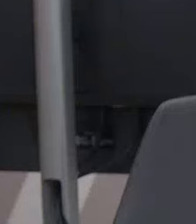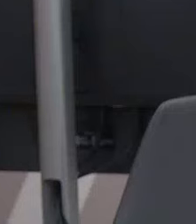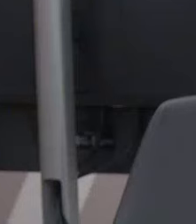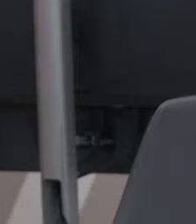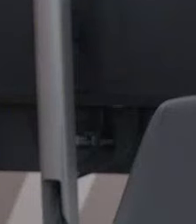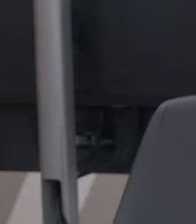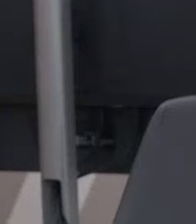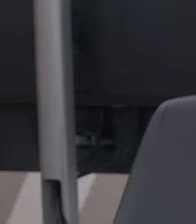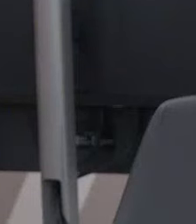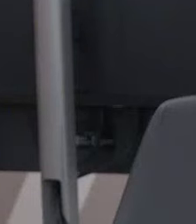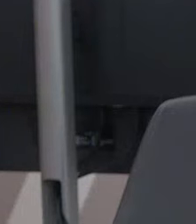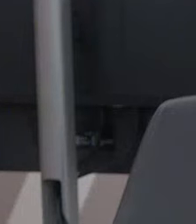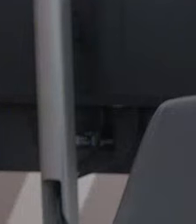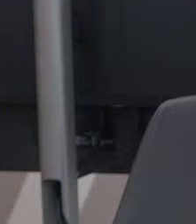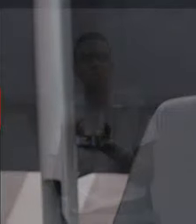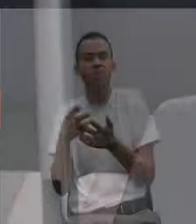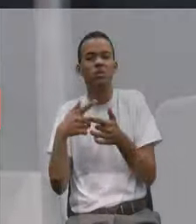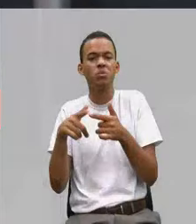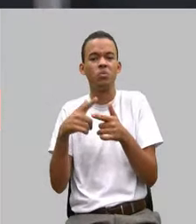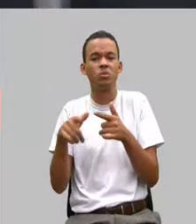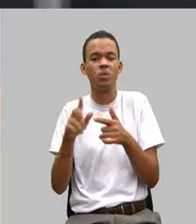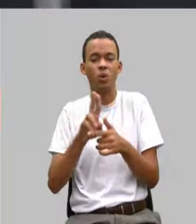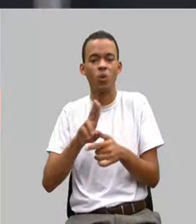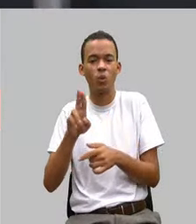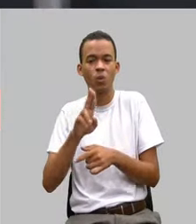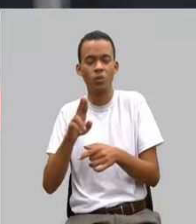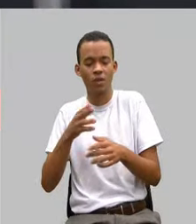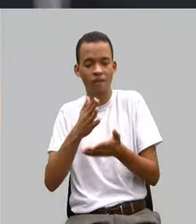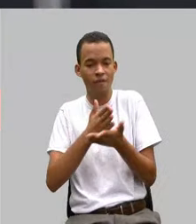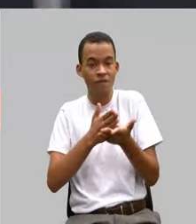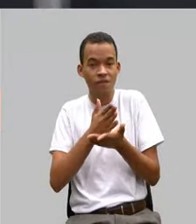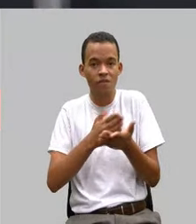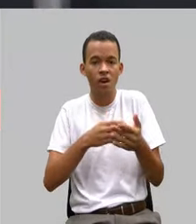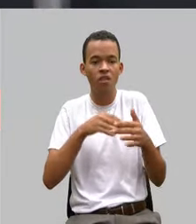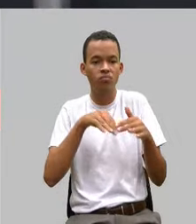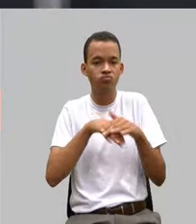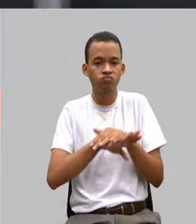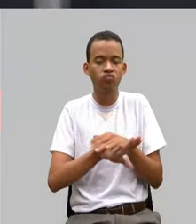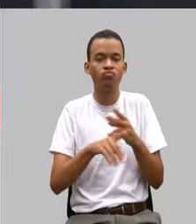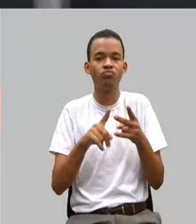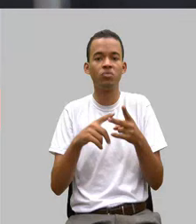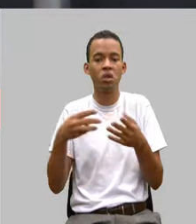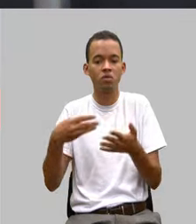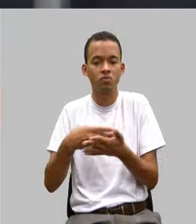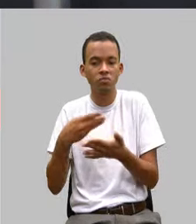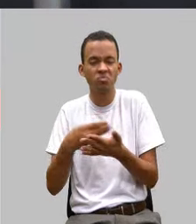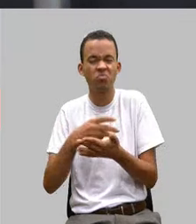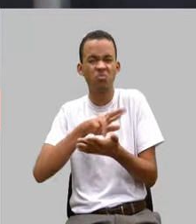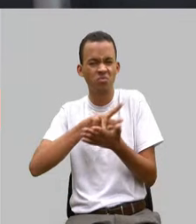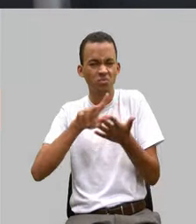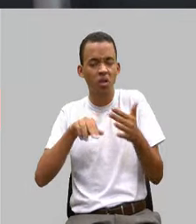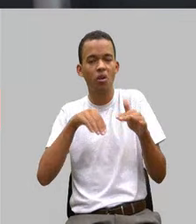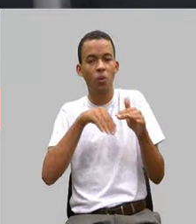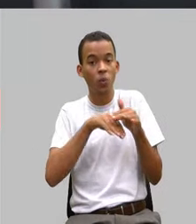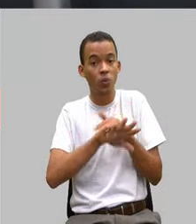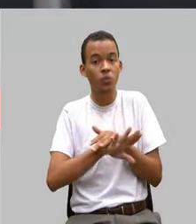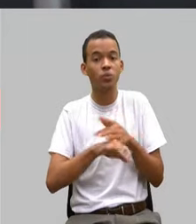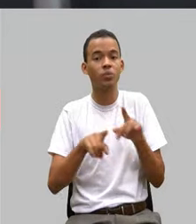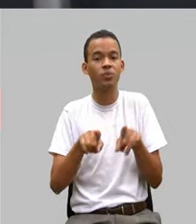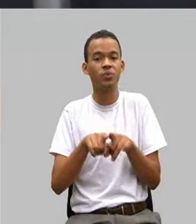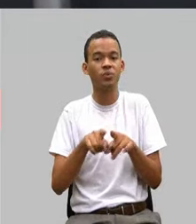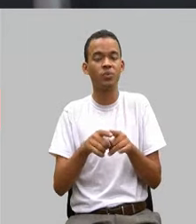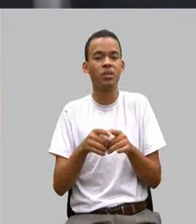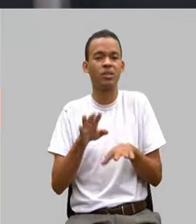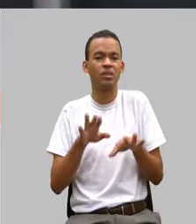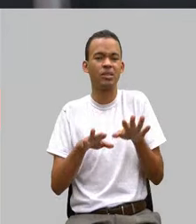de uso rotineiro é preciso guardar facas garfos talheres quão desconforto pode